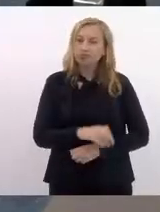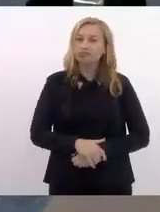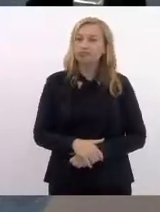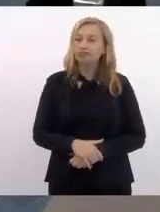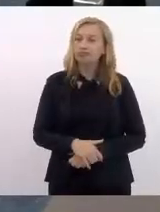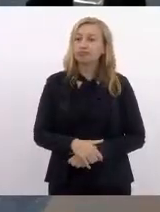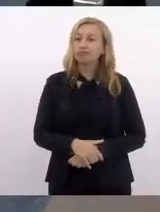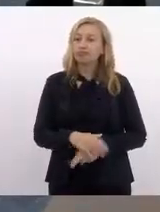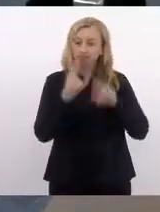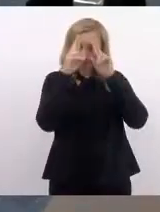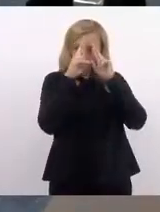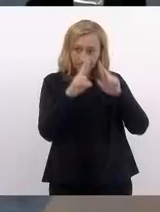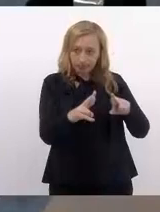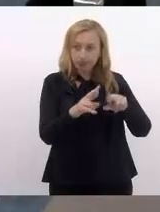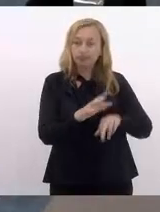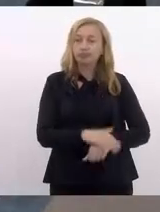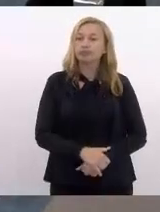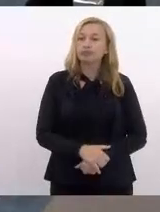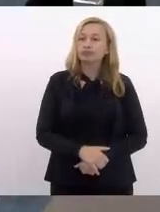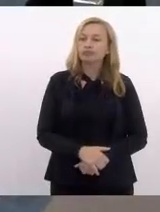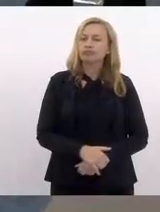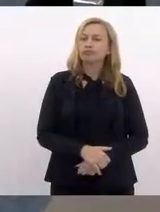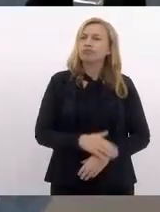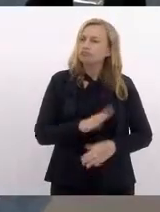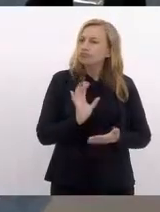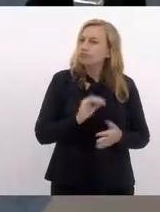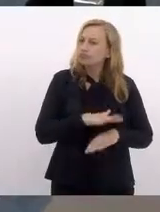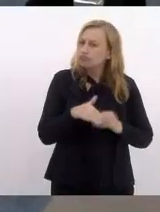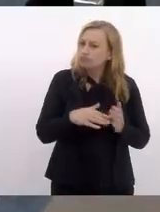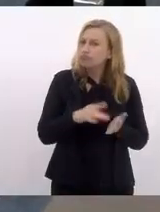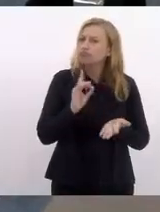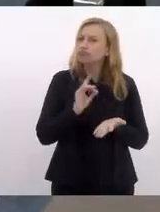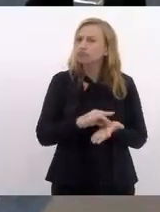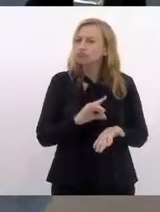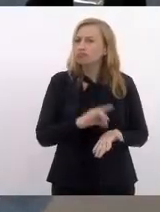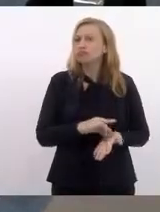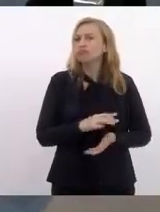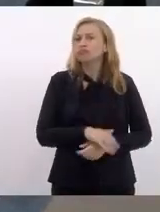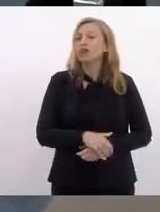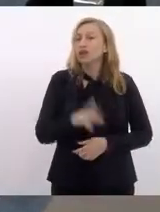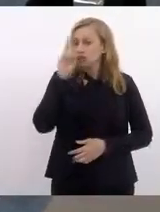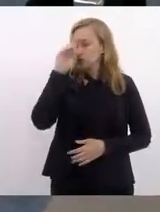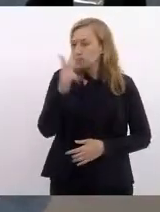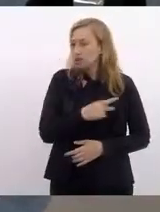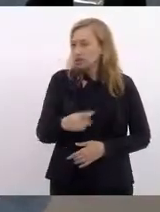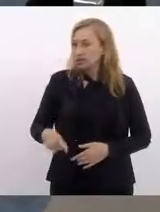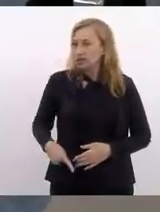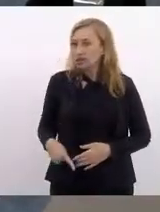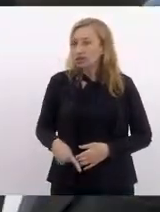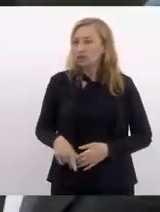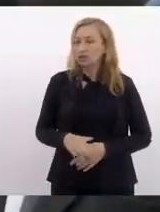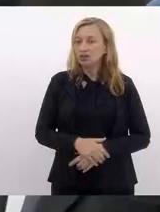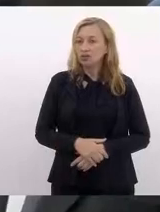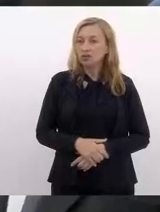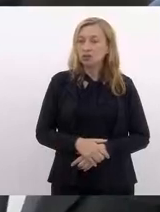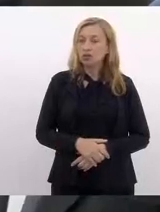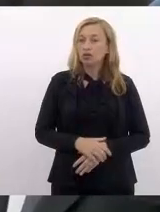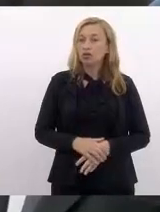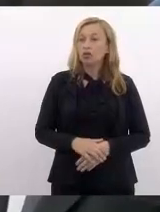muita muito respeito e sem com toda a verdade seu presidente aqui